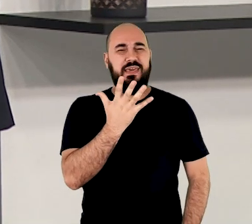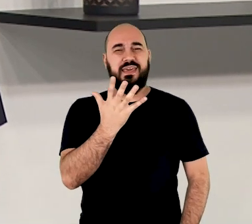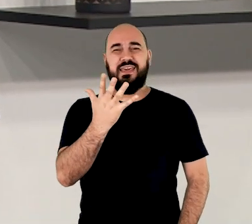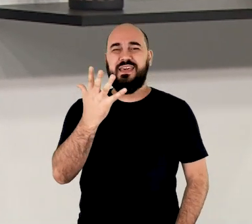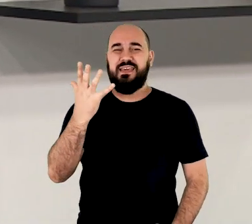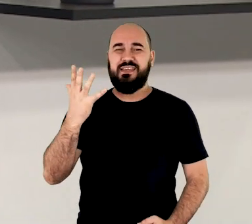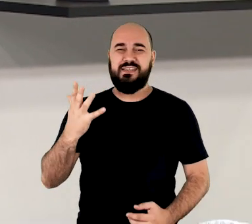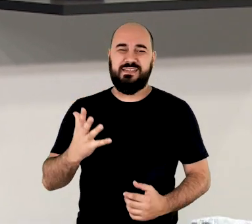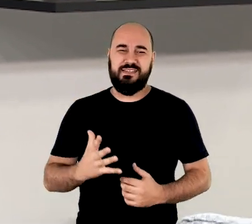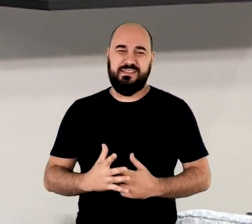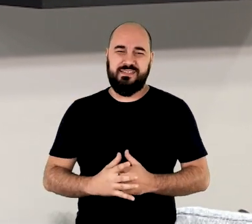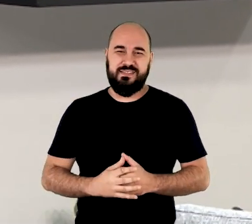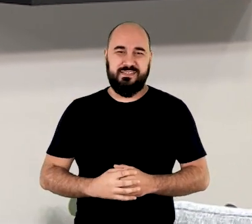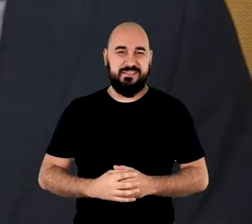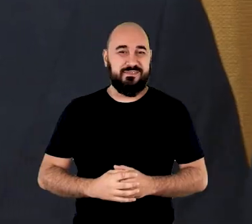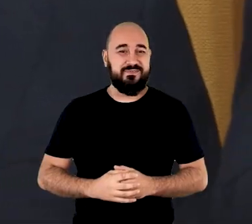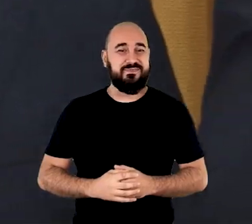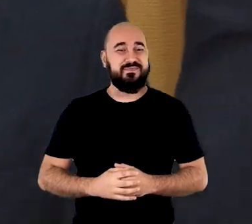bem.